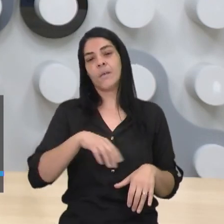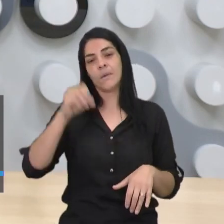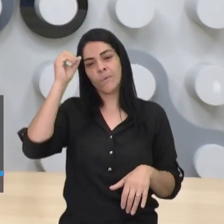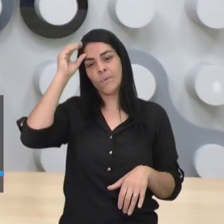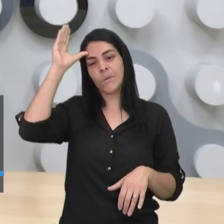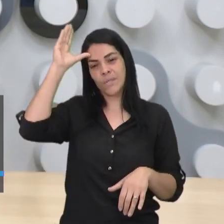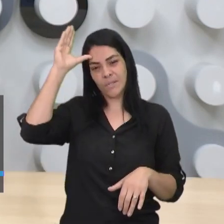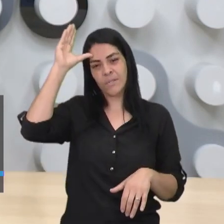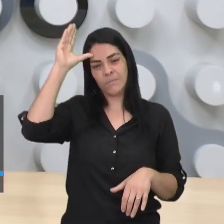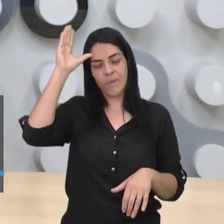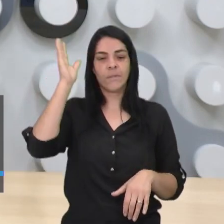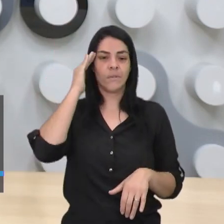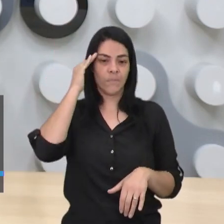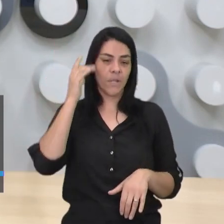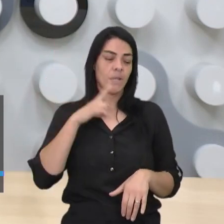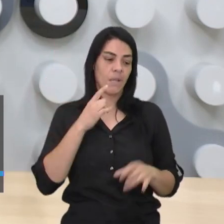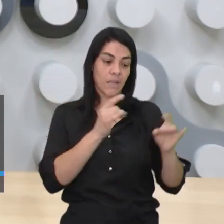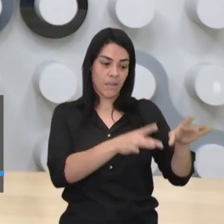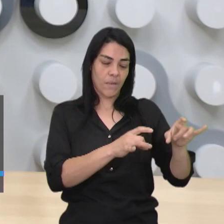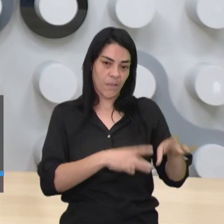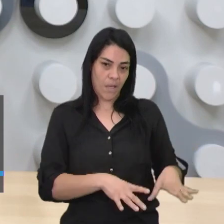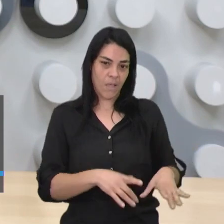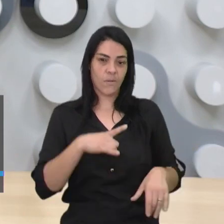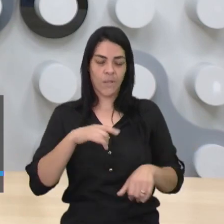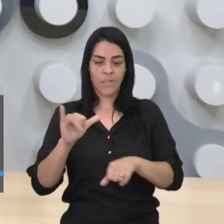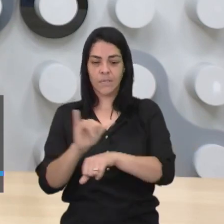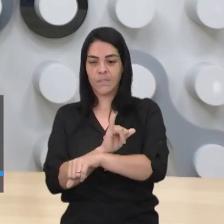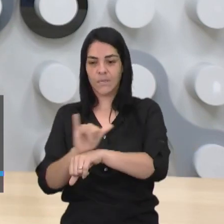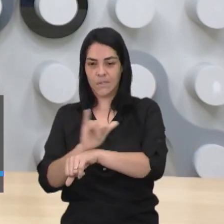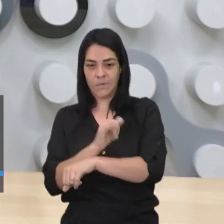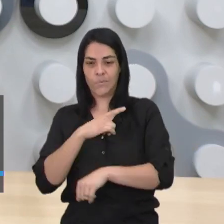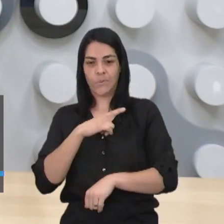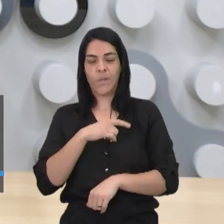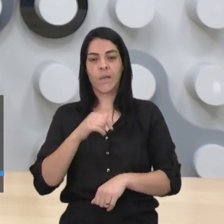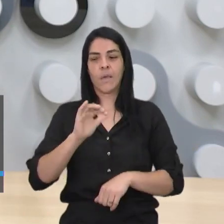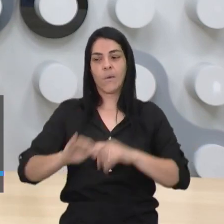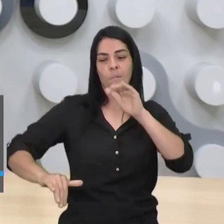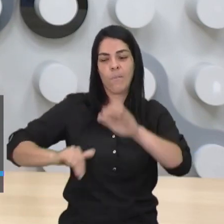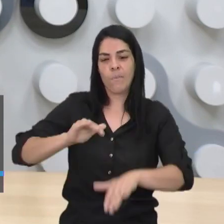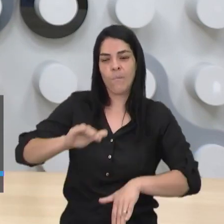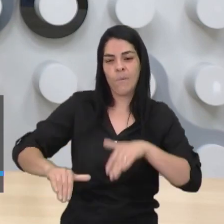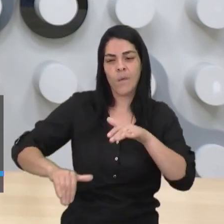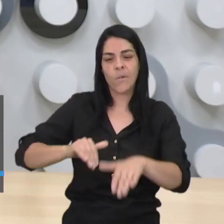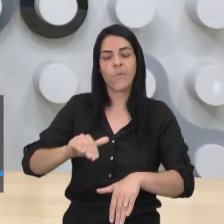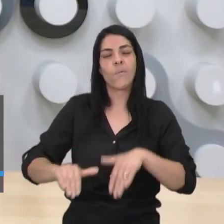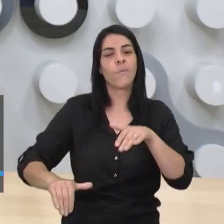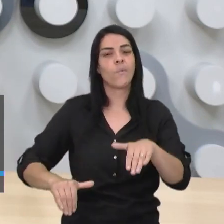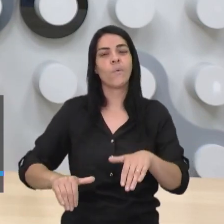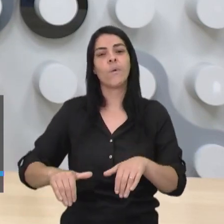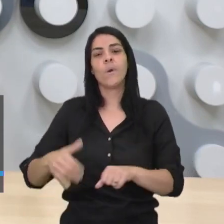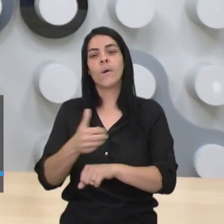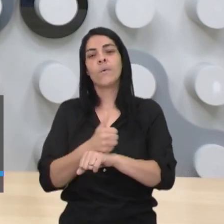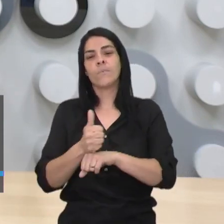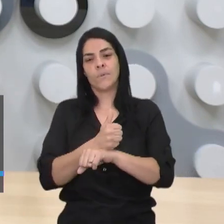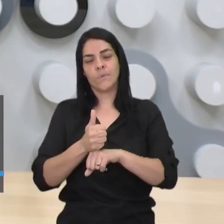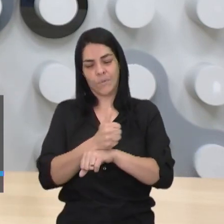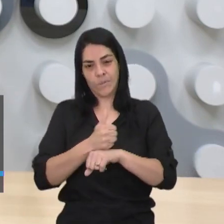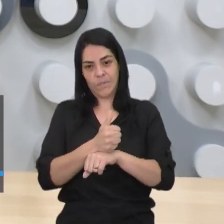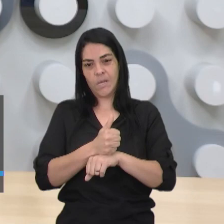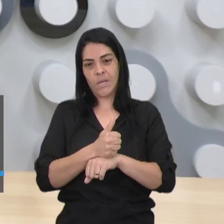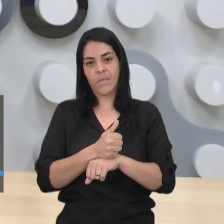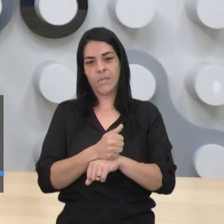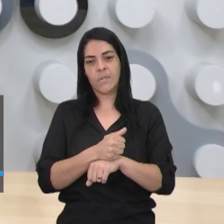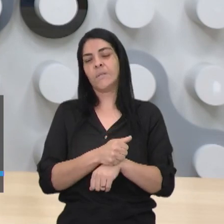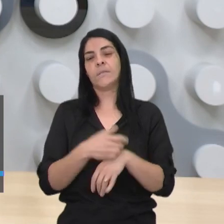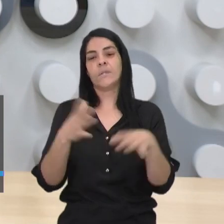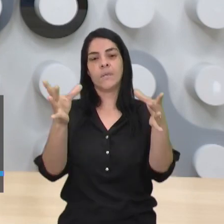gente viu, né, que existem técnicas, a gente viu que tem uns mergulhos, por exemplo, profissionais, que são mais específicos por